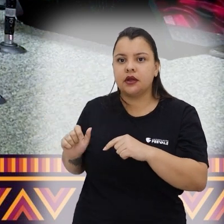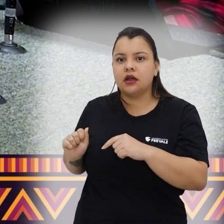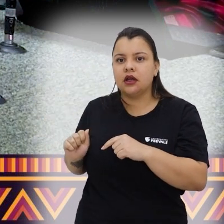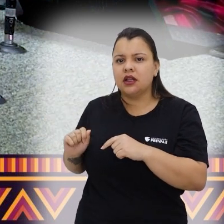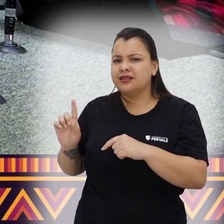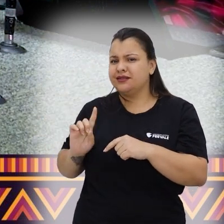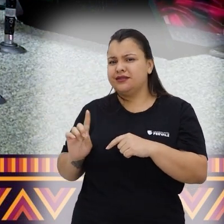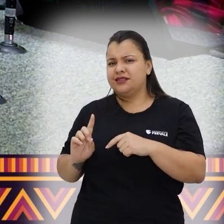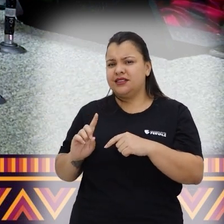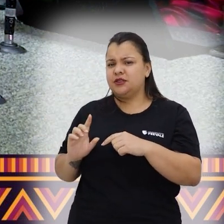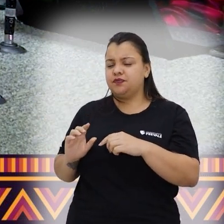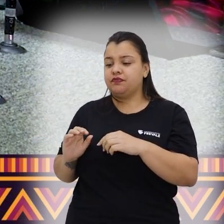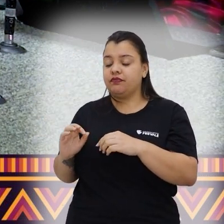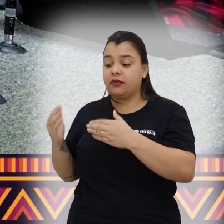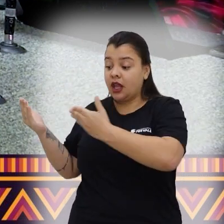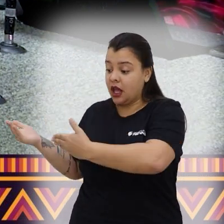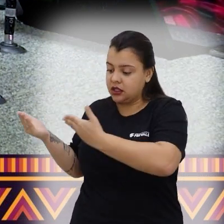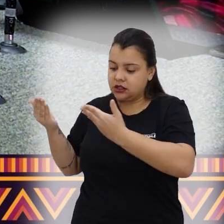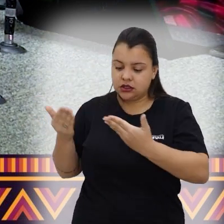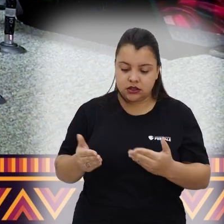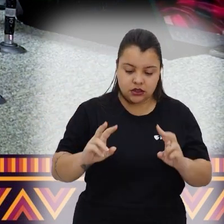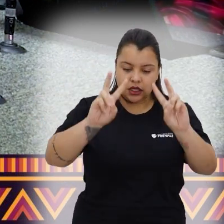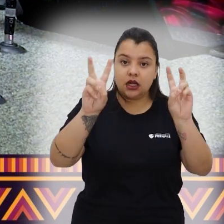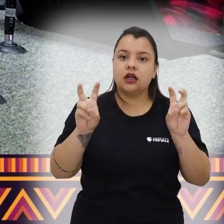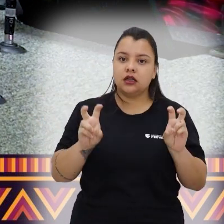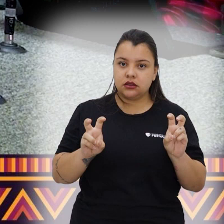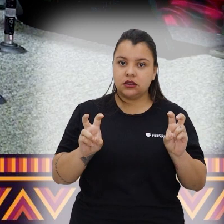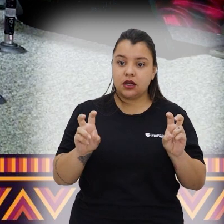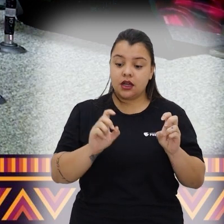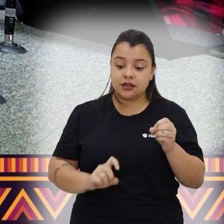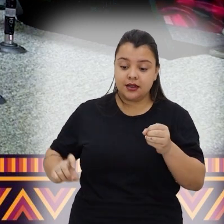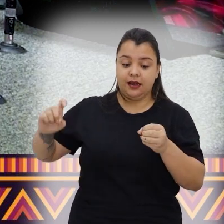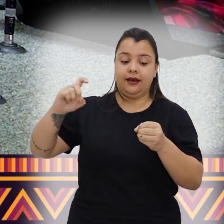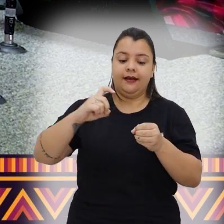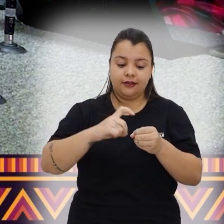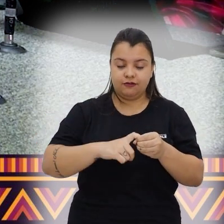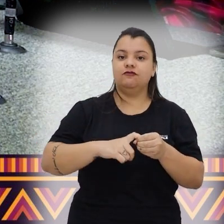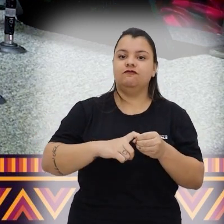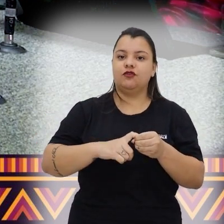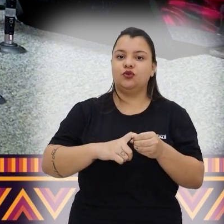elas trazem como princípio filosófico o retorno ao nosso